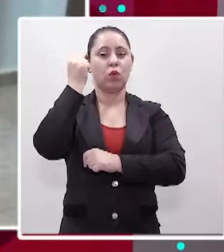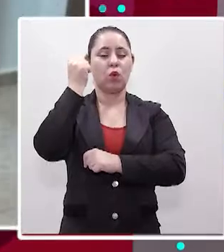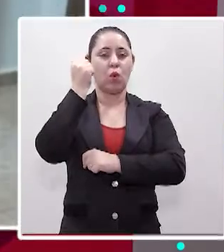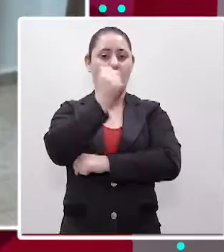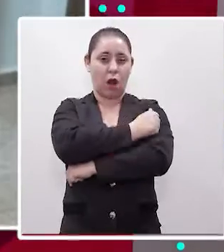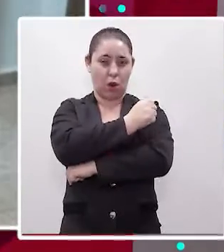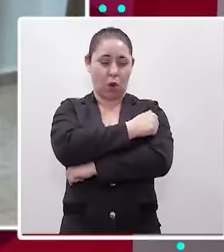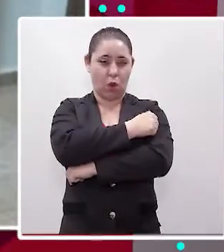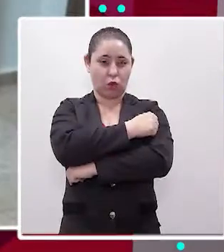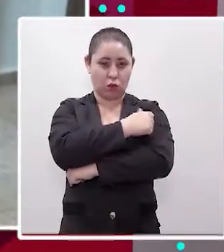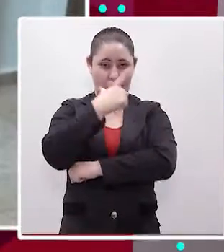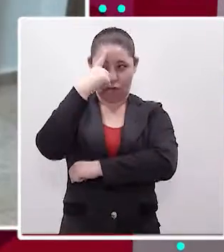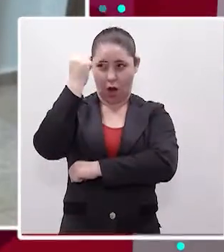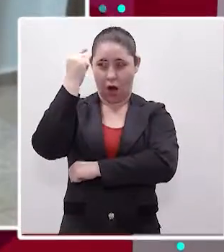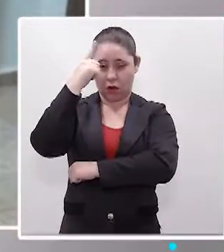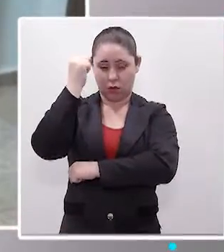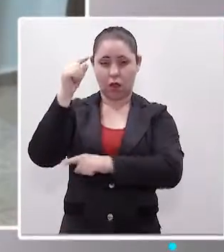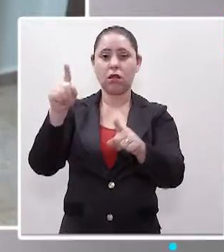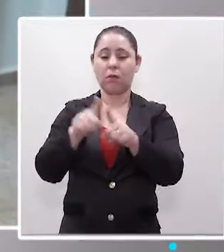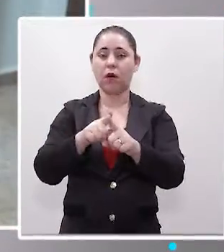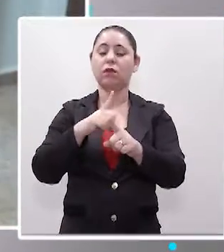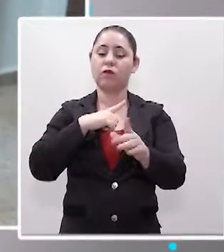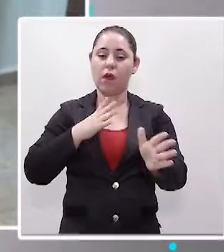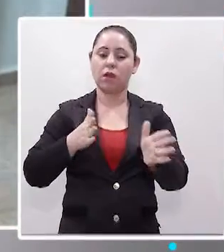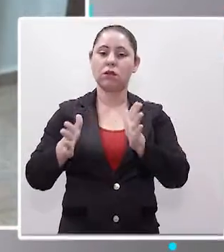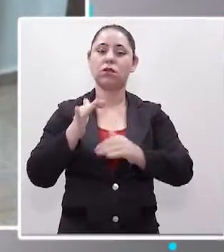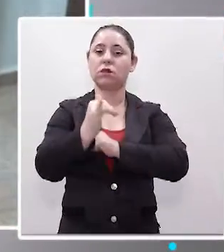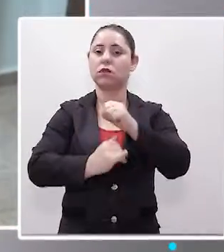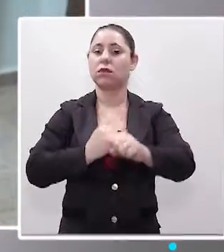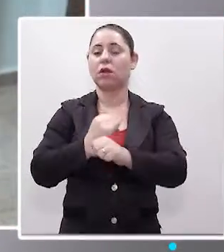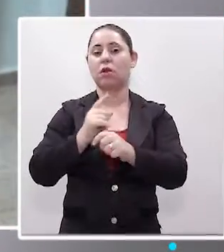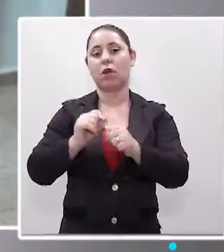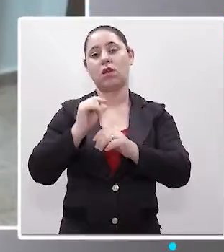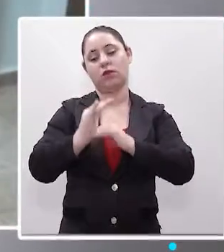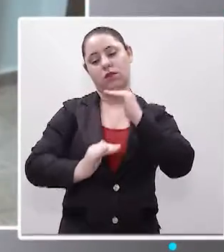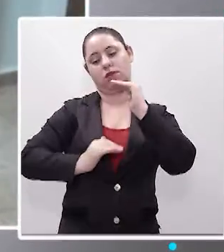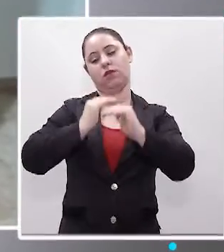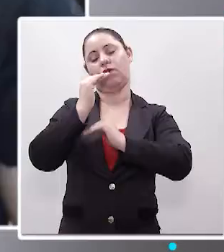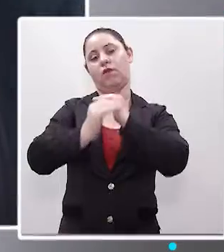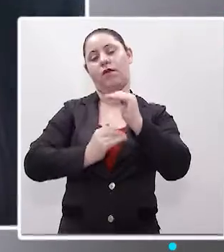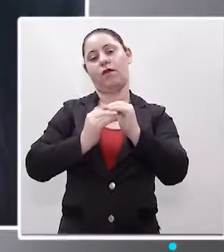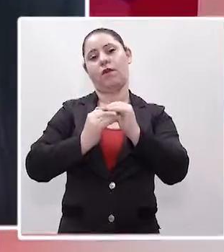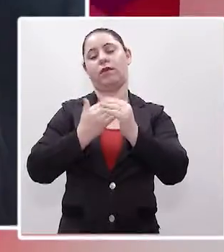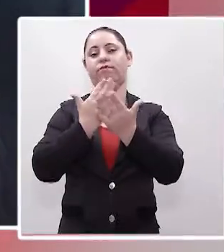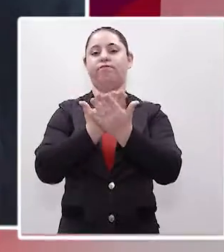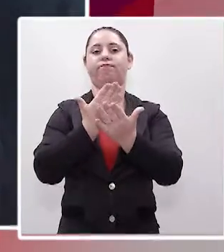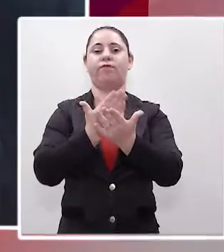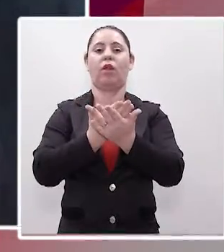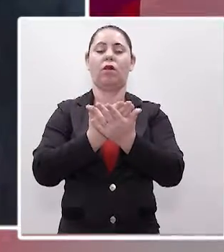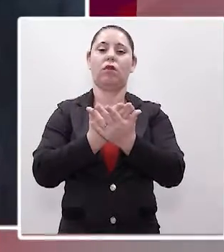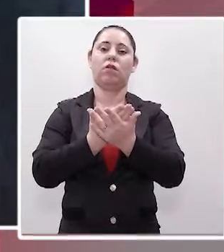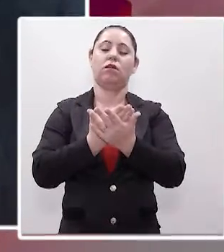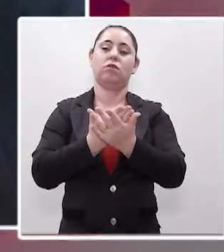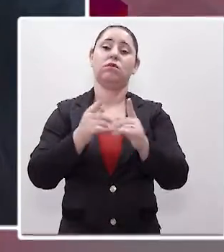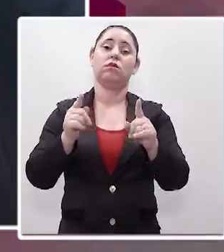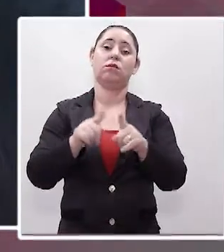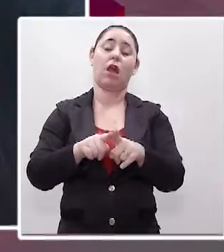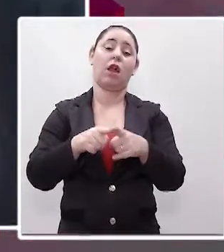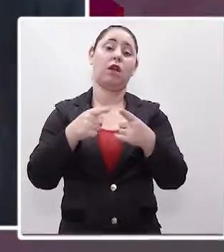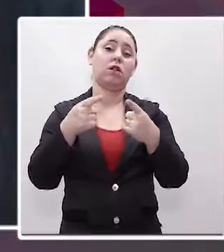que os estudantes do ensino superior também tivessem acesso à internet para desenvolver as suas